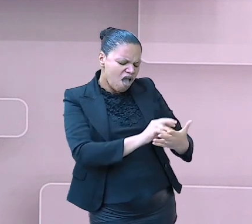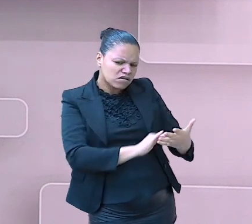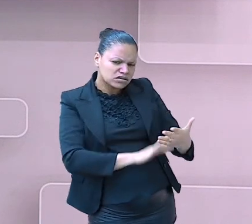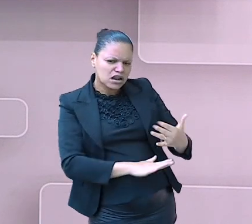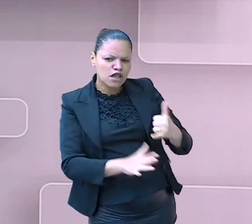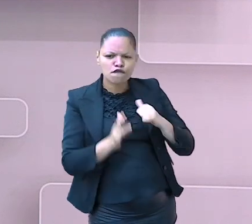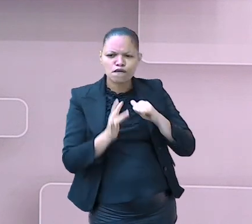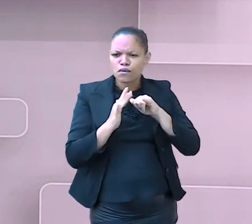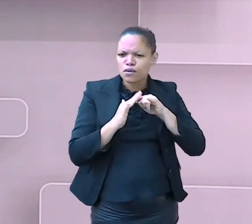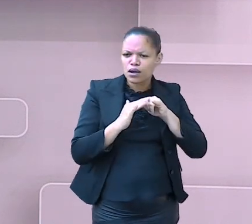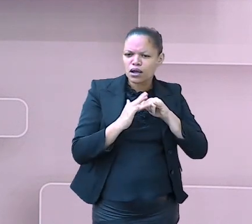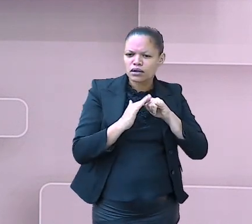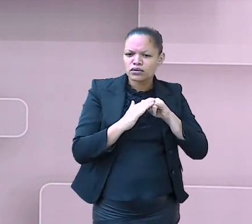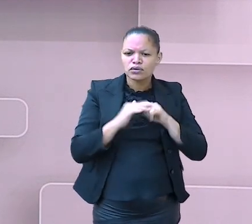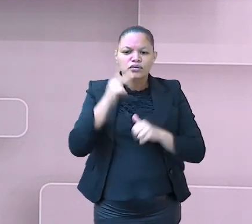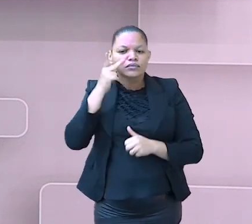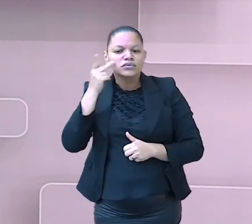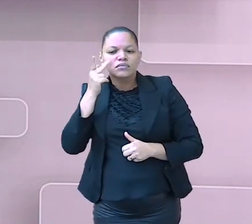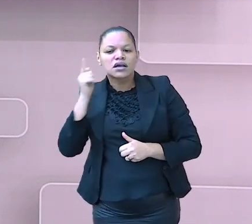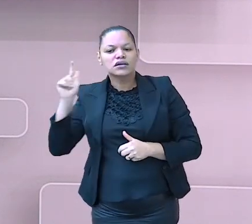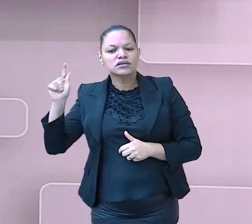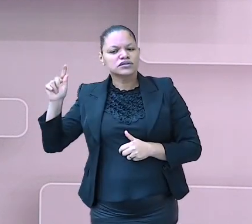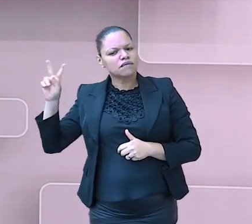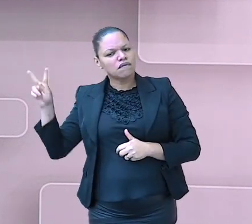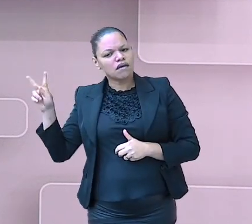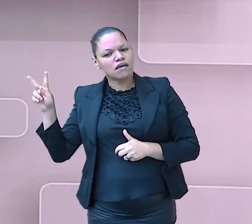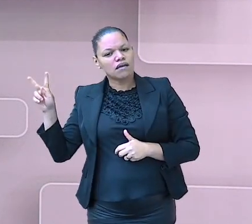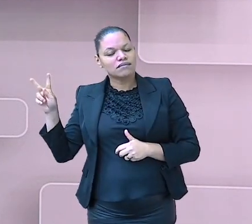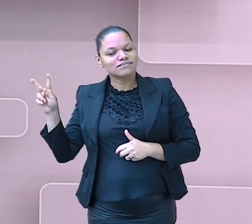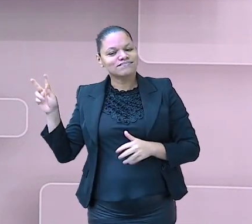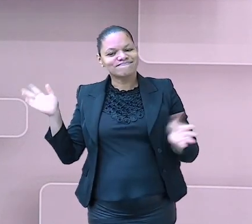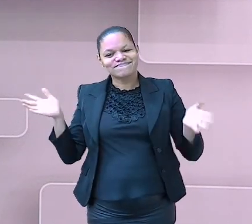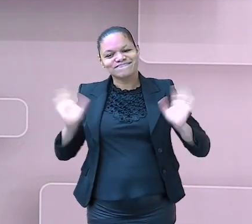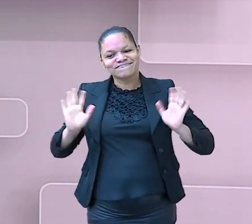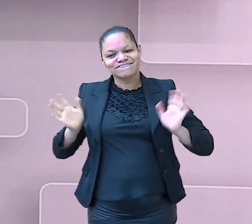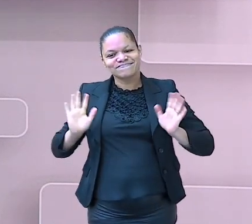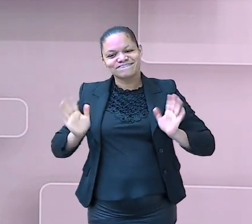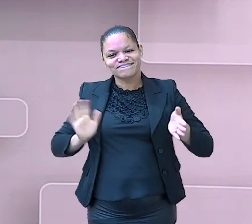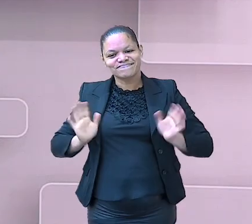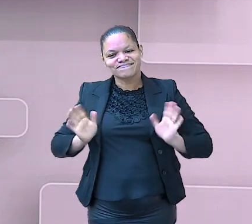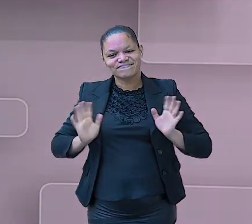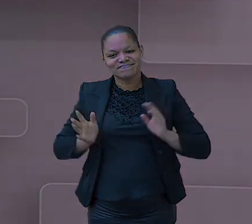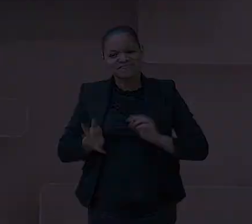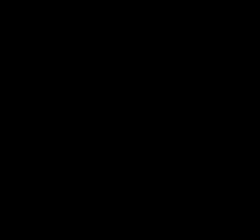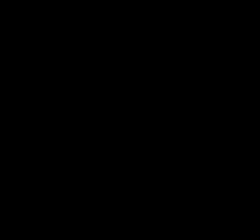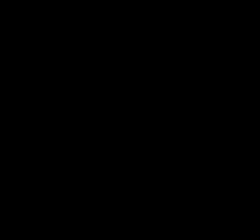canal do YouTube SMED-GV. Agora é com vocês. Tchau!